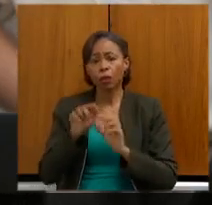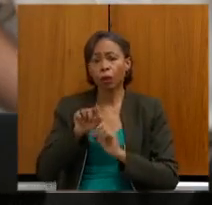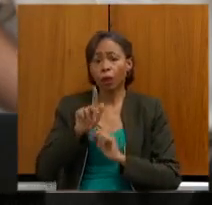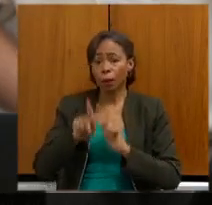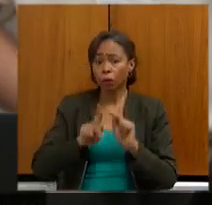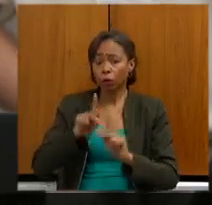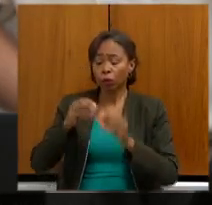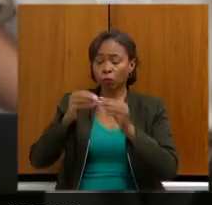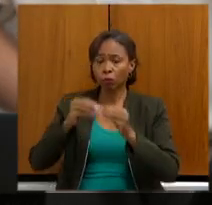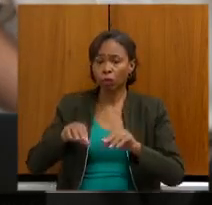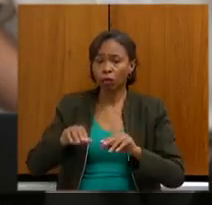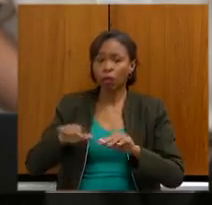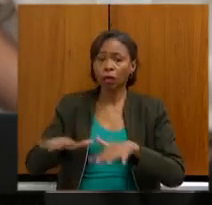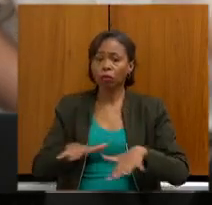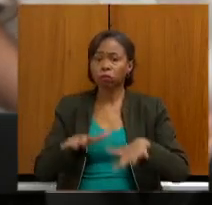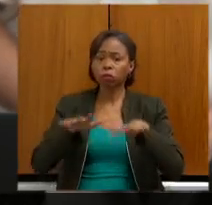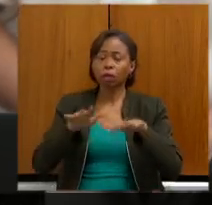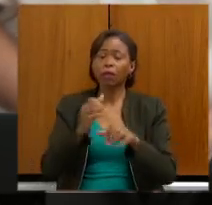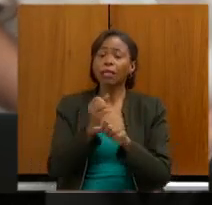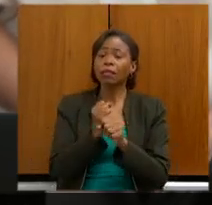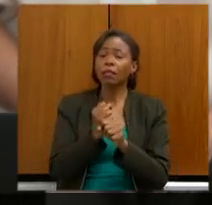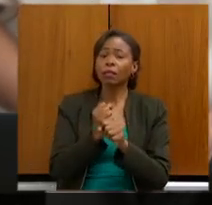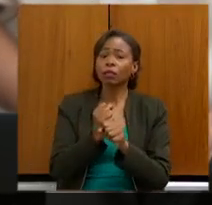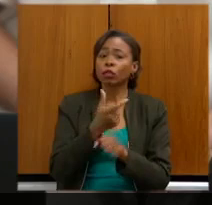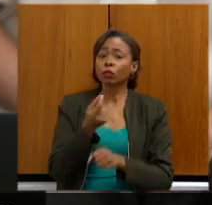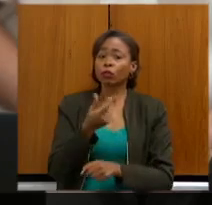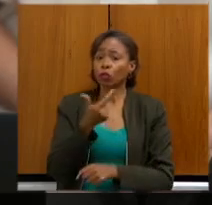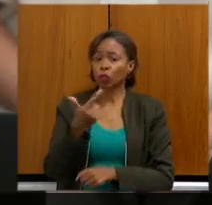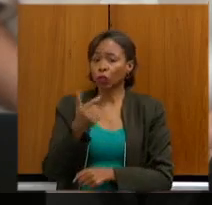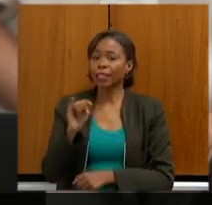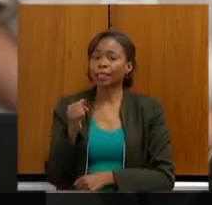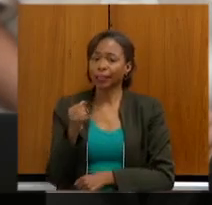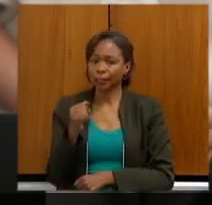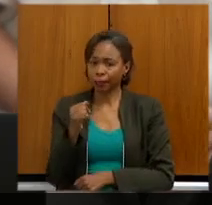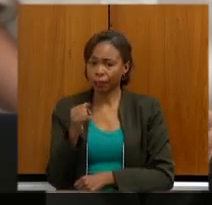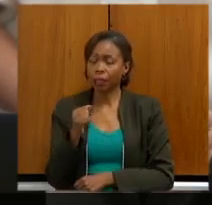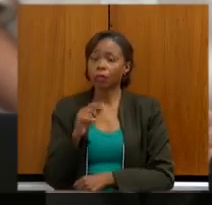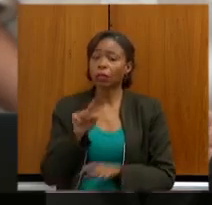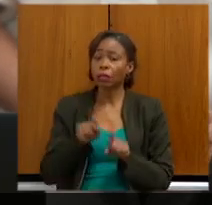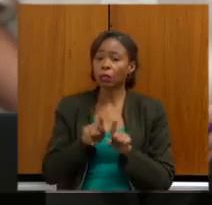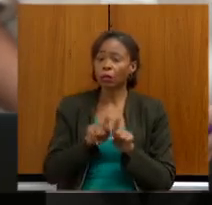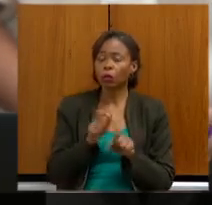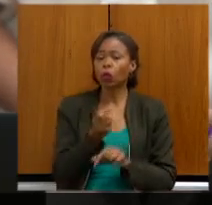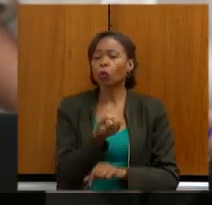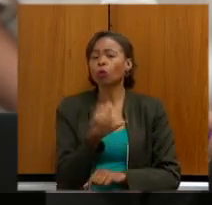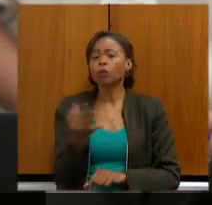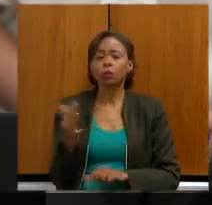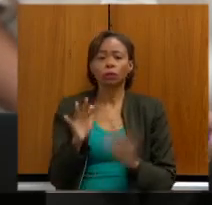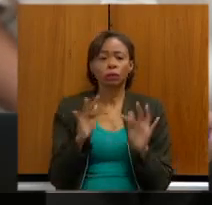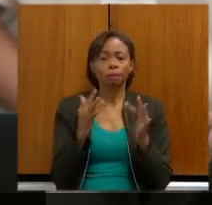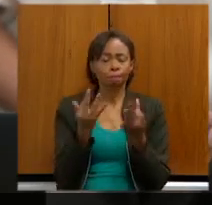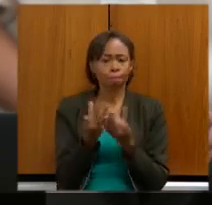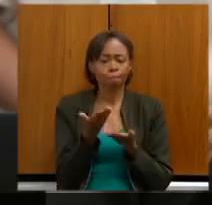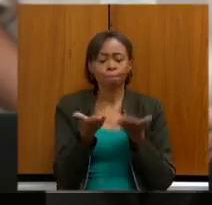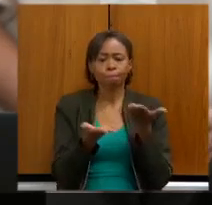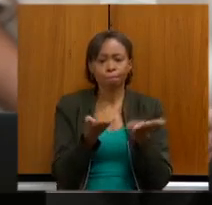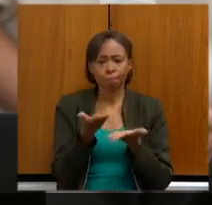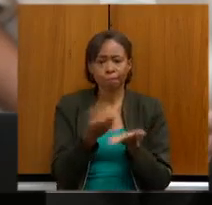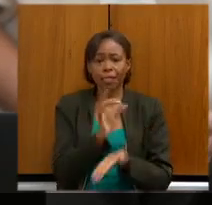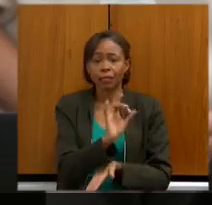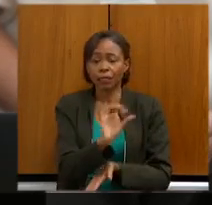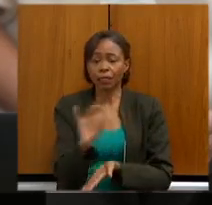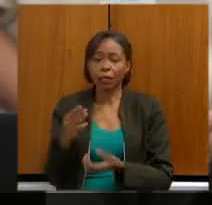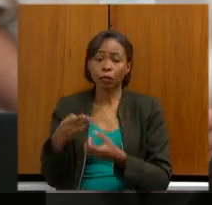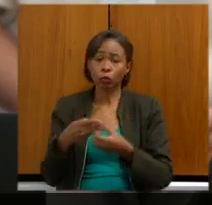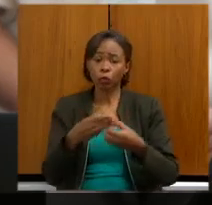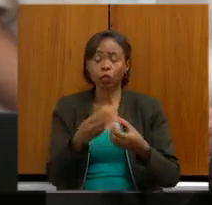pelas enchentes em janeiro de 2022 e o número de famílias atendidas em cada município e de que